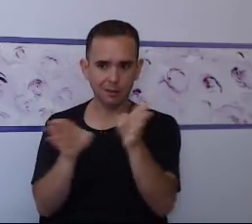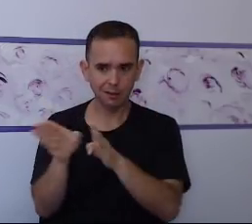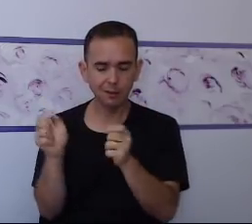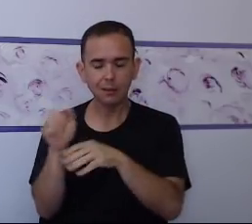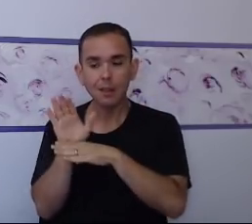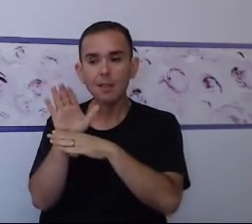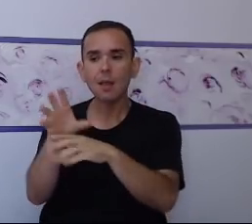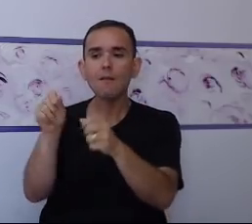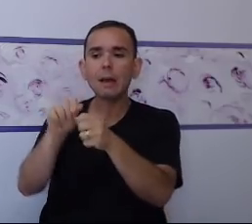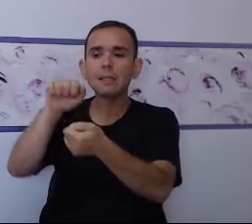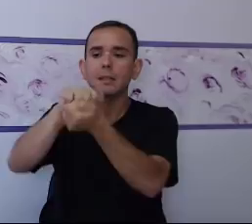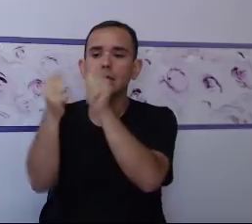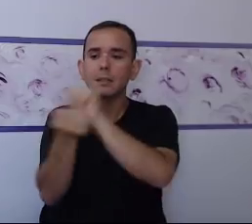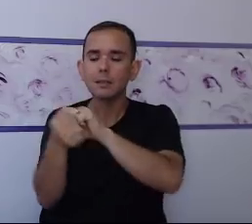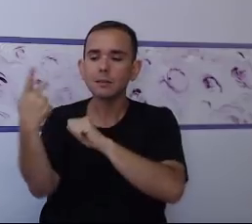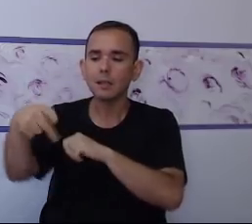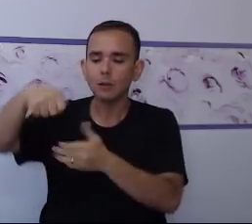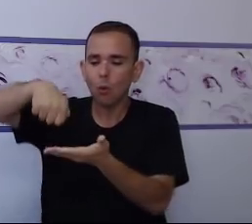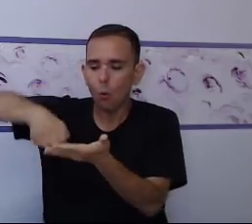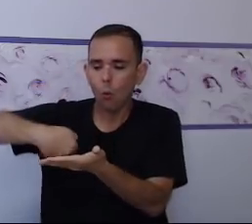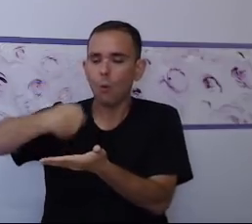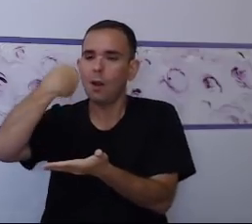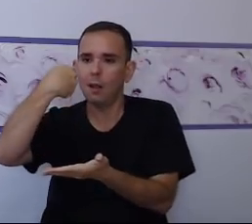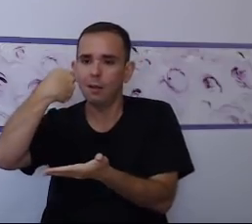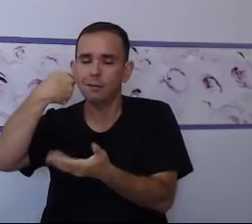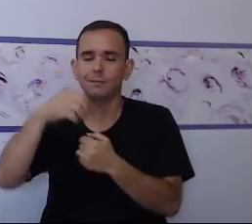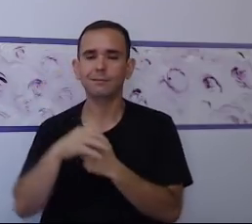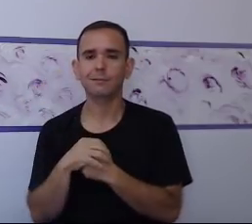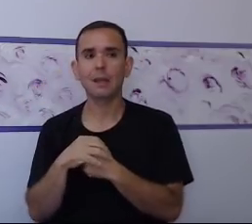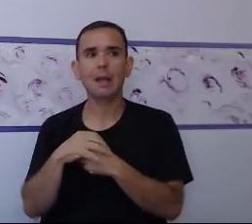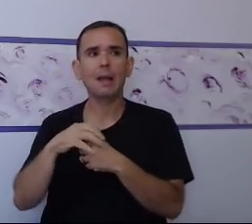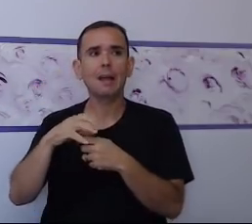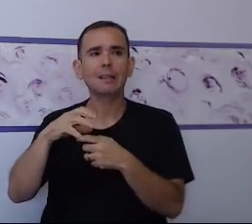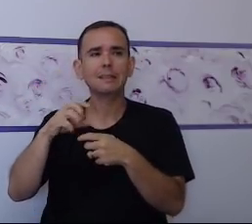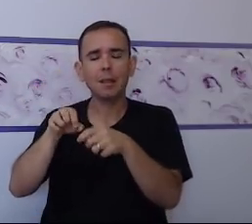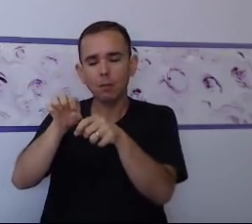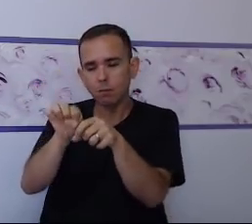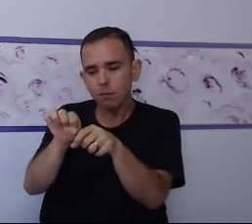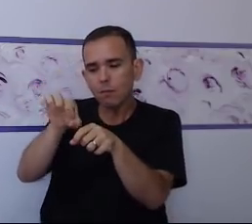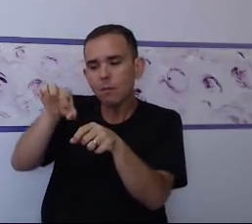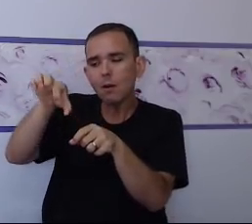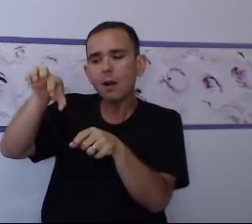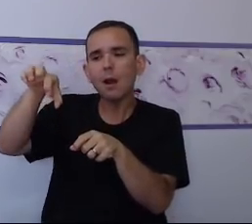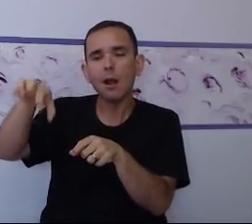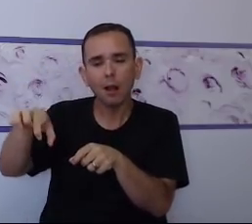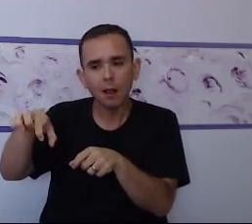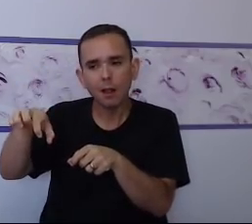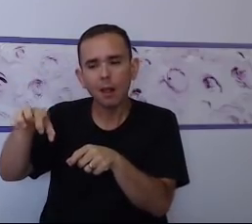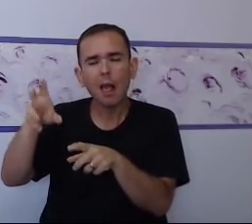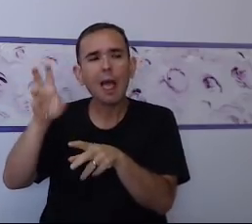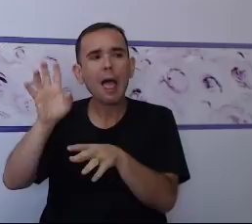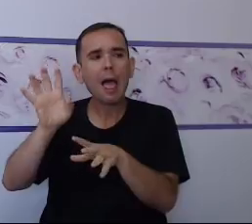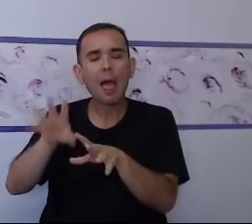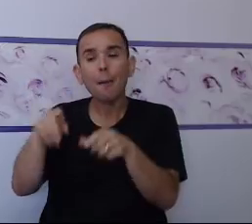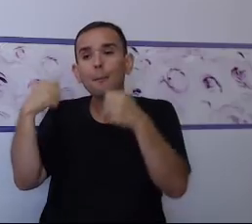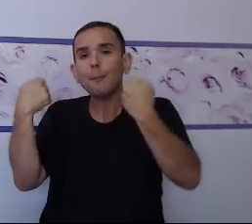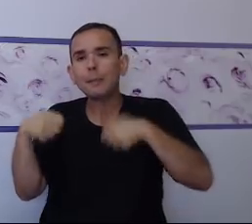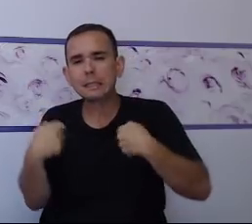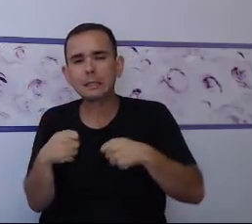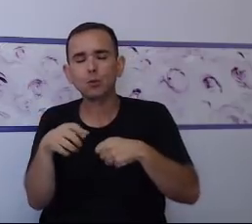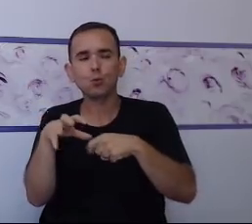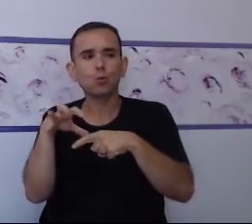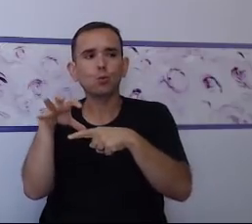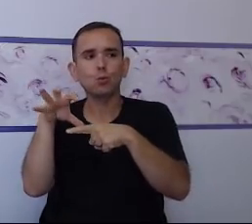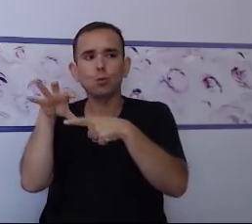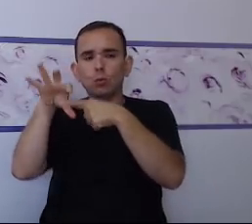e faz a adaptação dessa colher. Onde a gente faz engrossa o cabo dessa colher. Muitas vezes é preciso colocar,